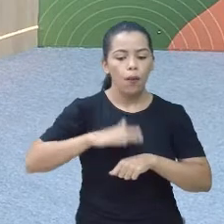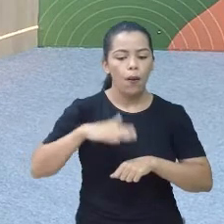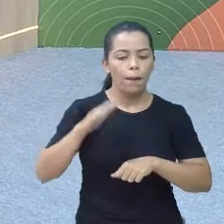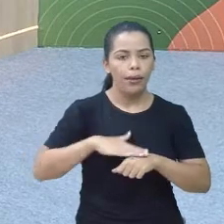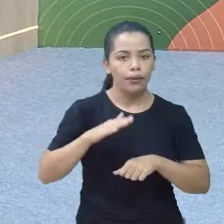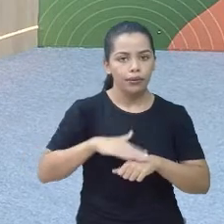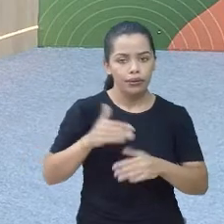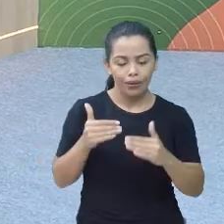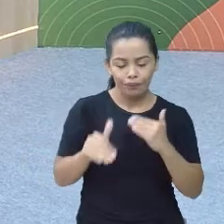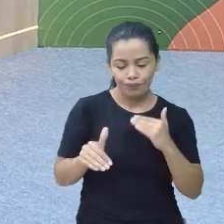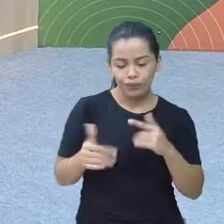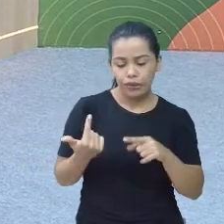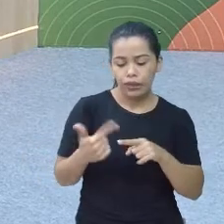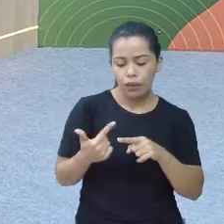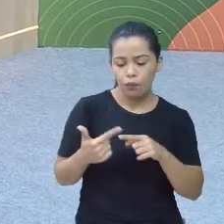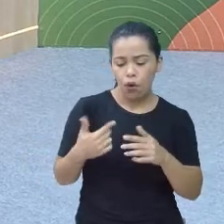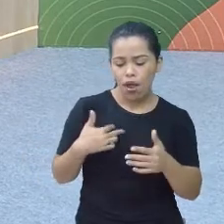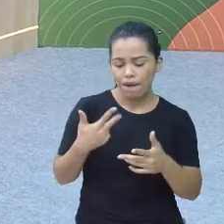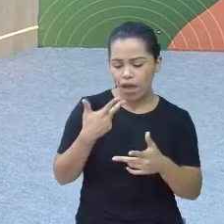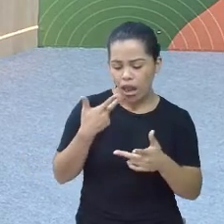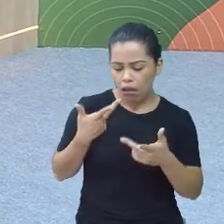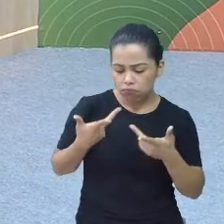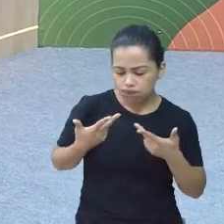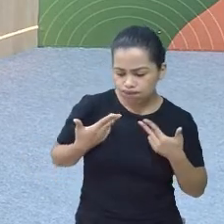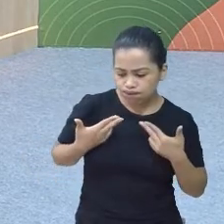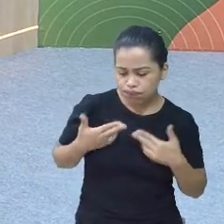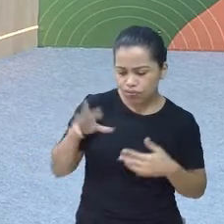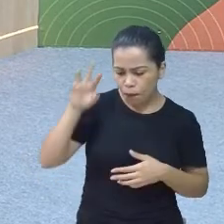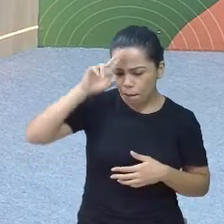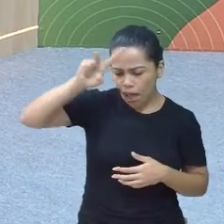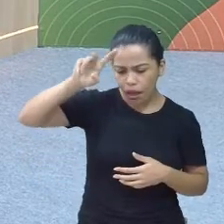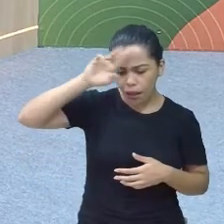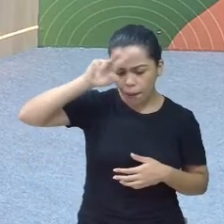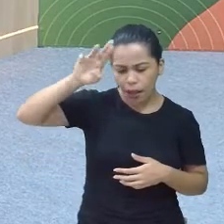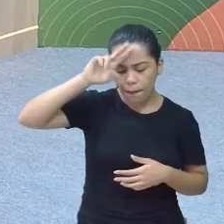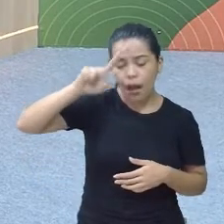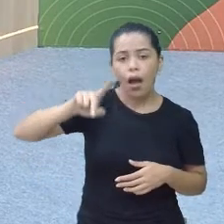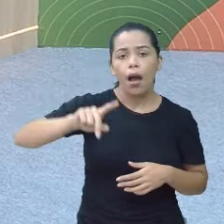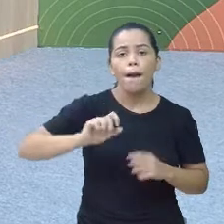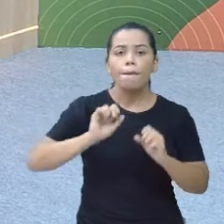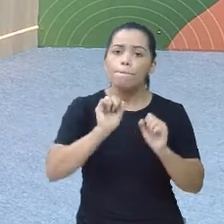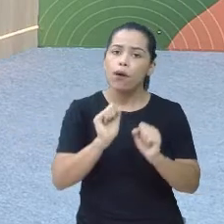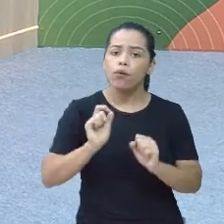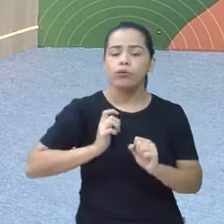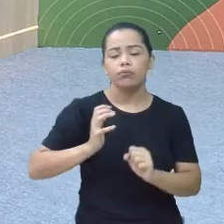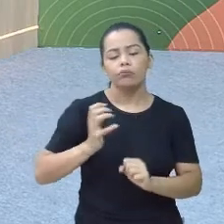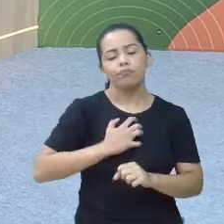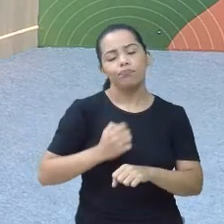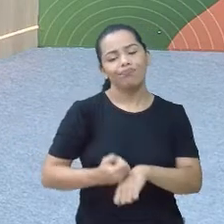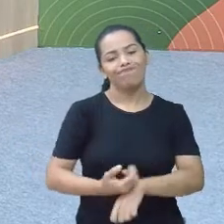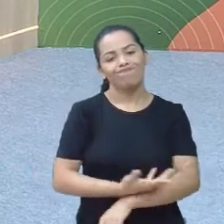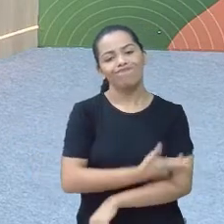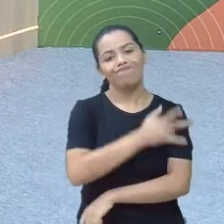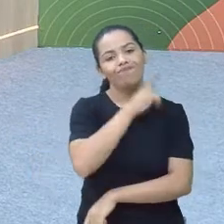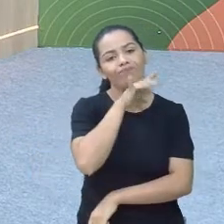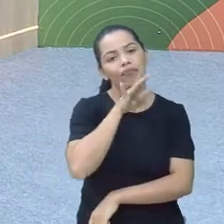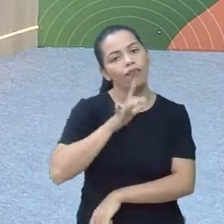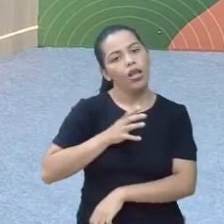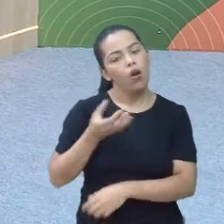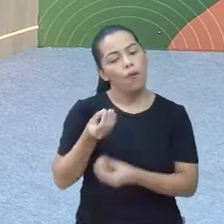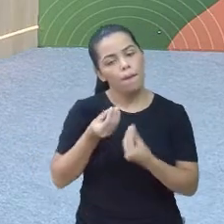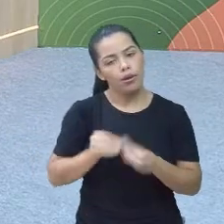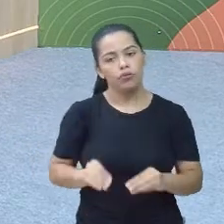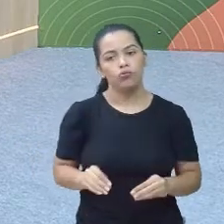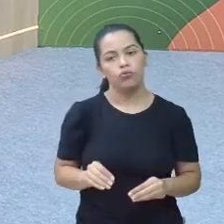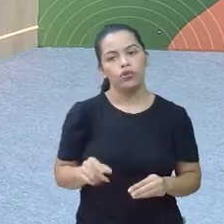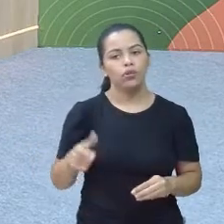Porque contradizer-se pode gerar alguns sentimentos ruins e gerar algumas frustrações. Então, podem